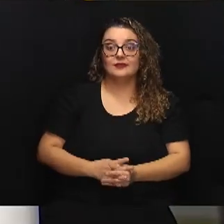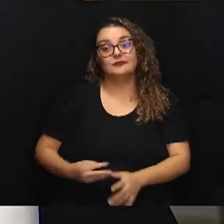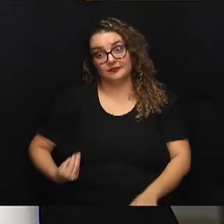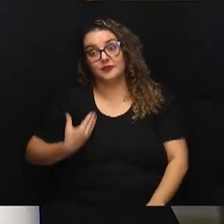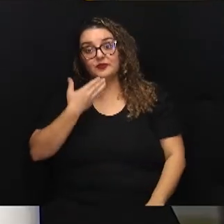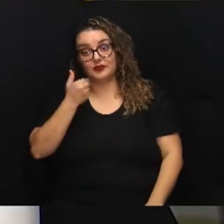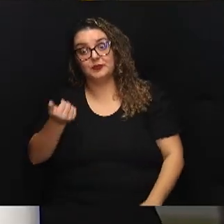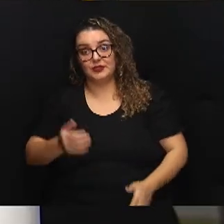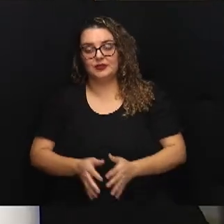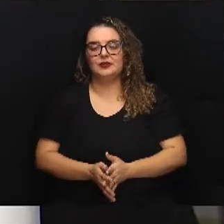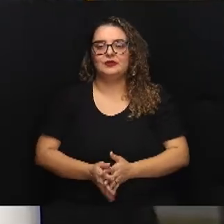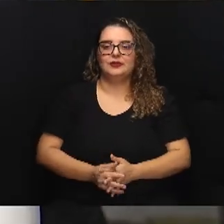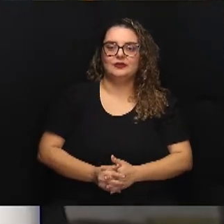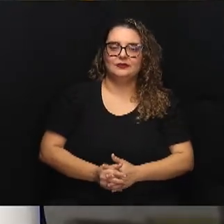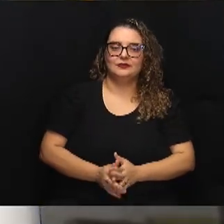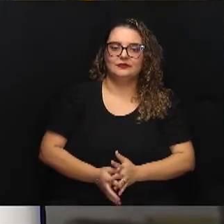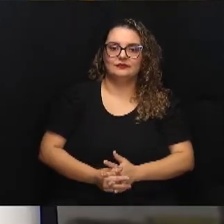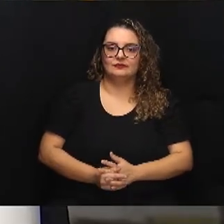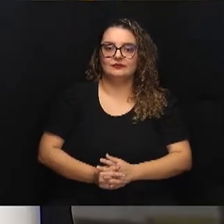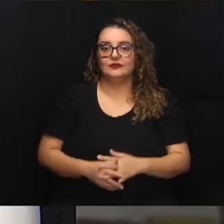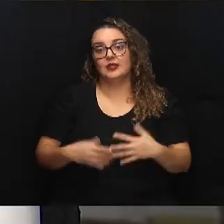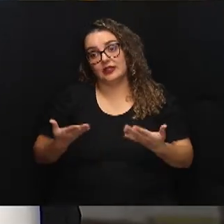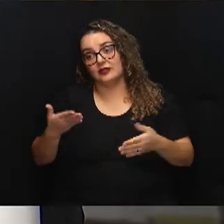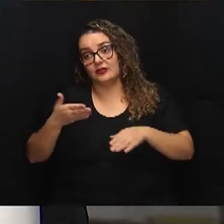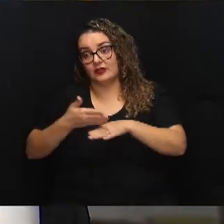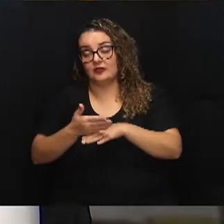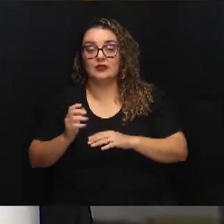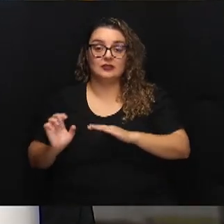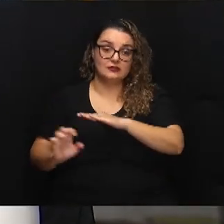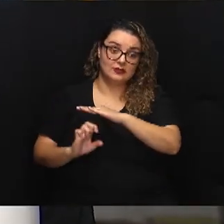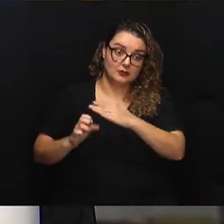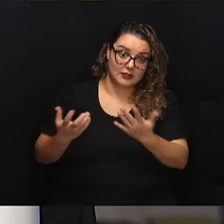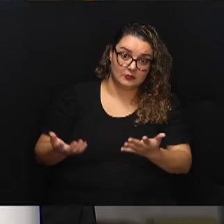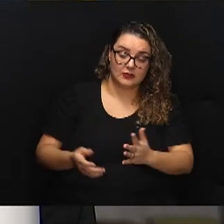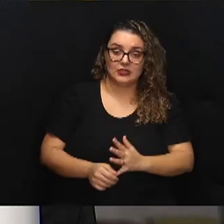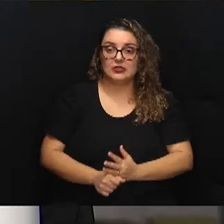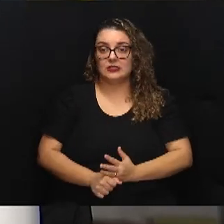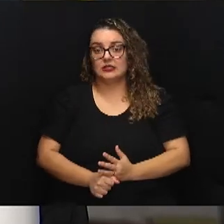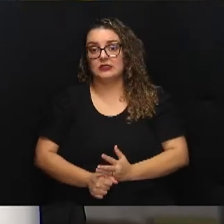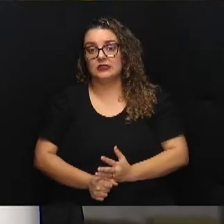né? E aí entrei numa empresa,